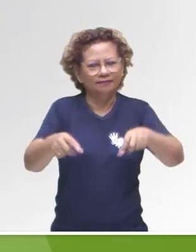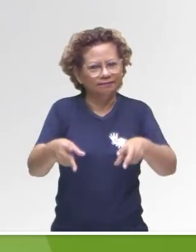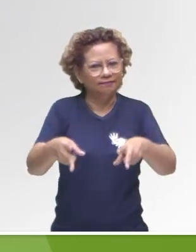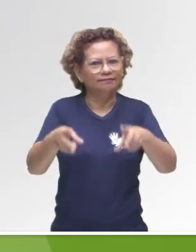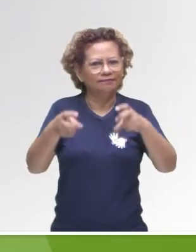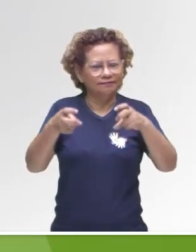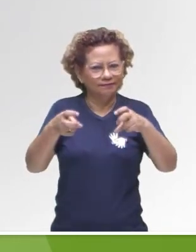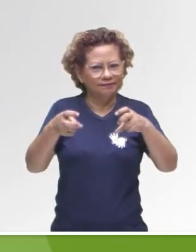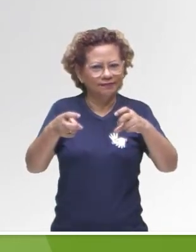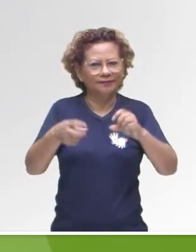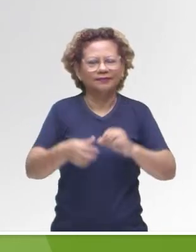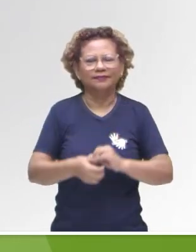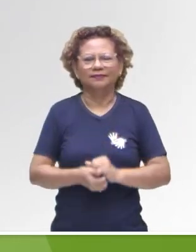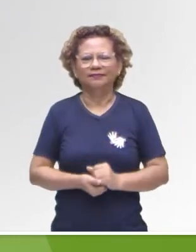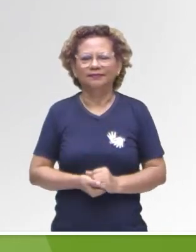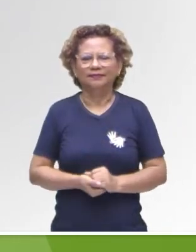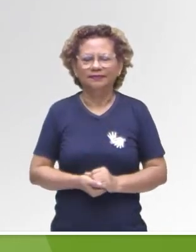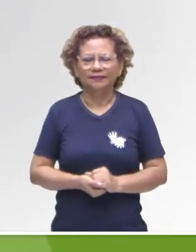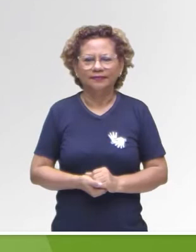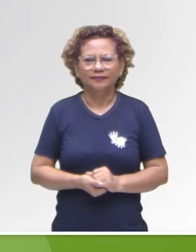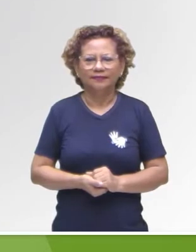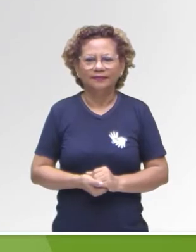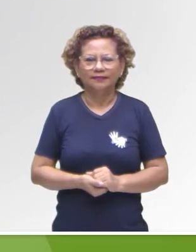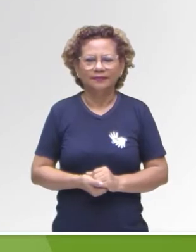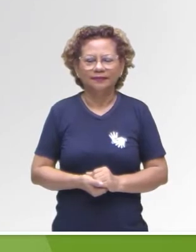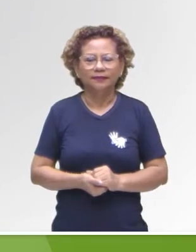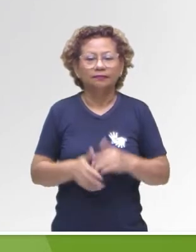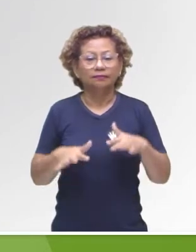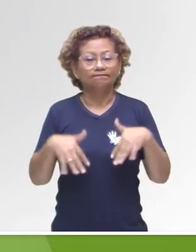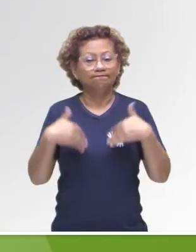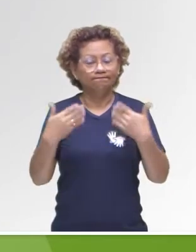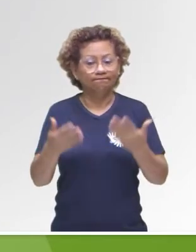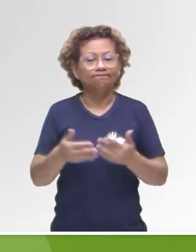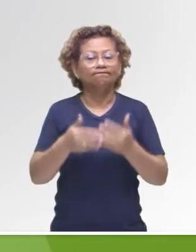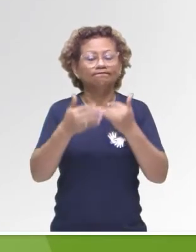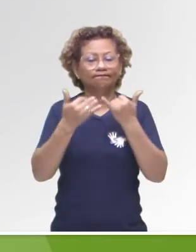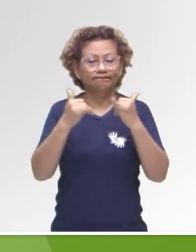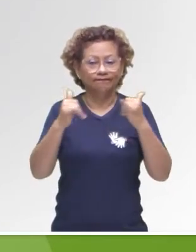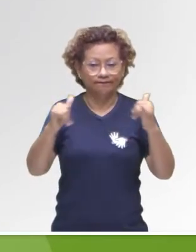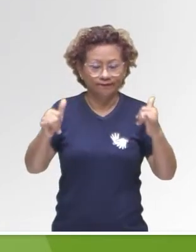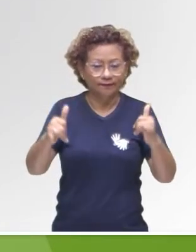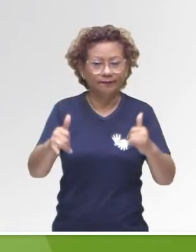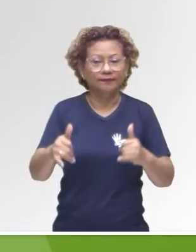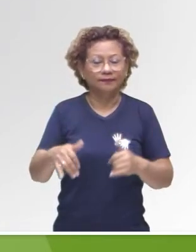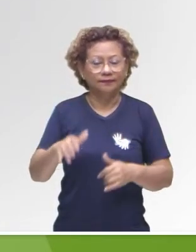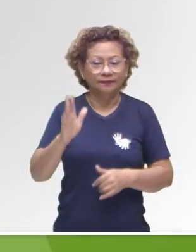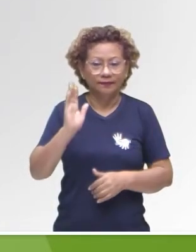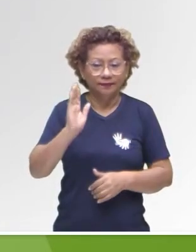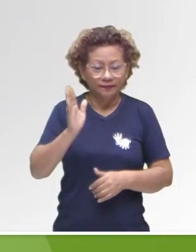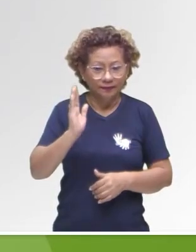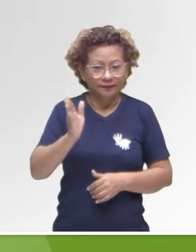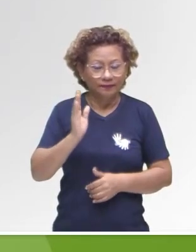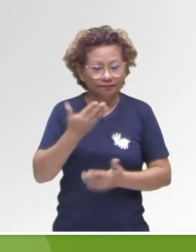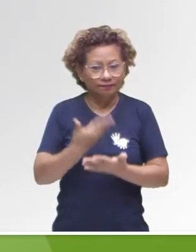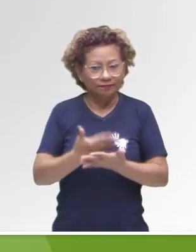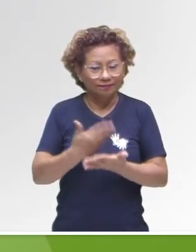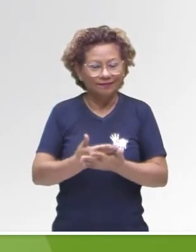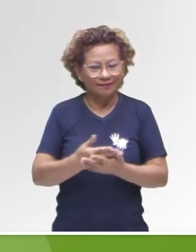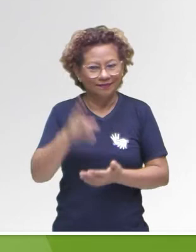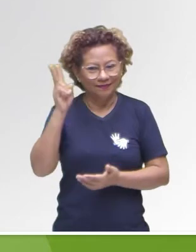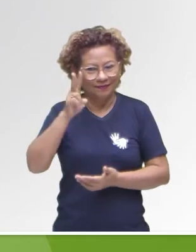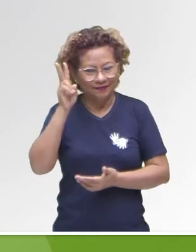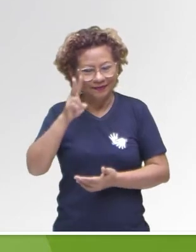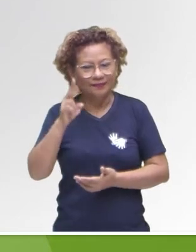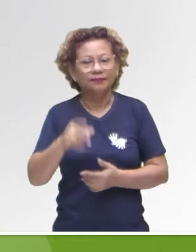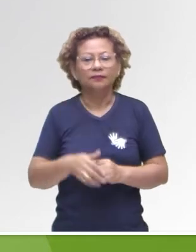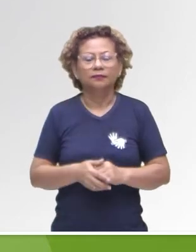TV interativa. E esses dispositivos elétricos, como a gente viu lá na introdução do nosso desafio, eles